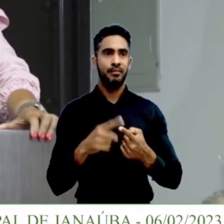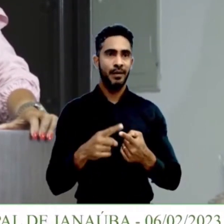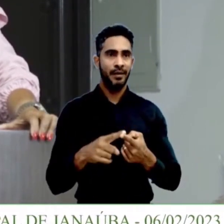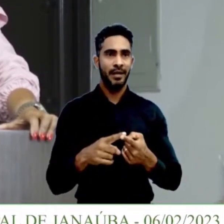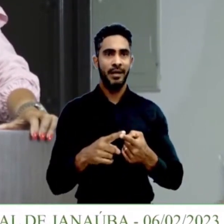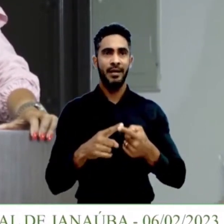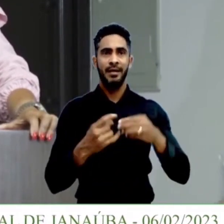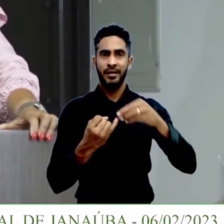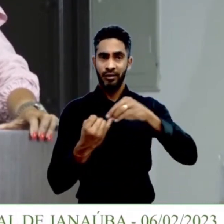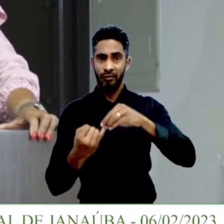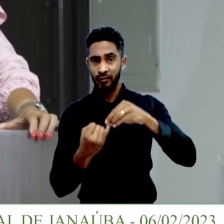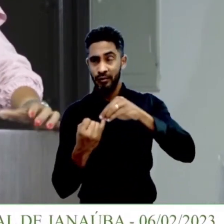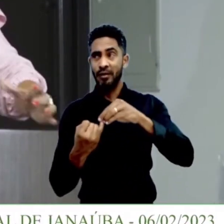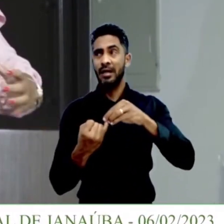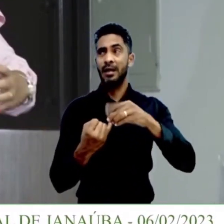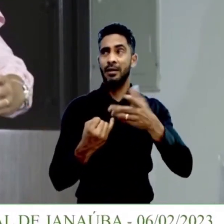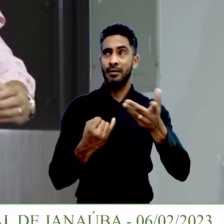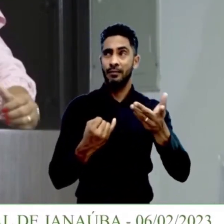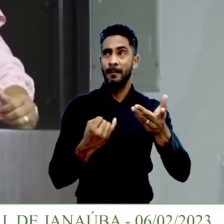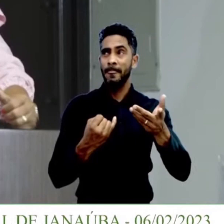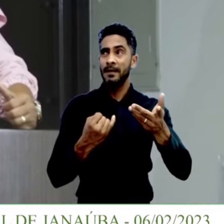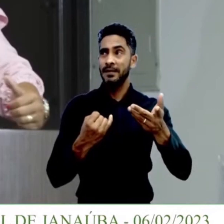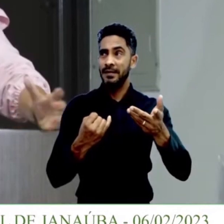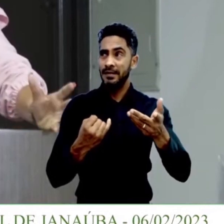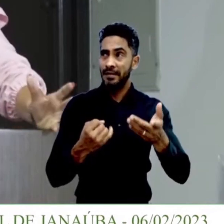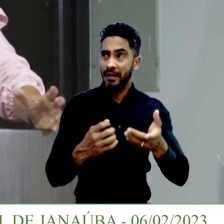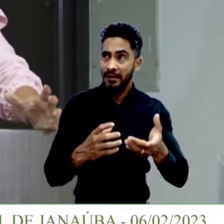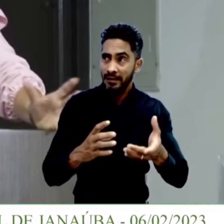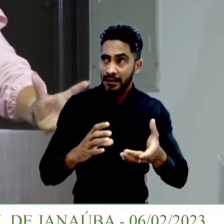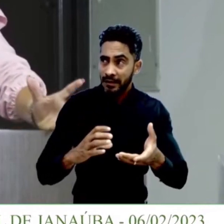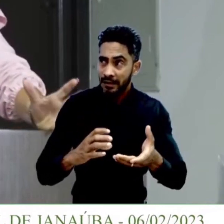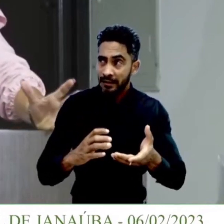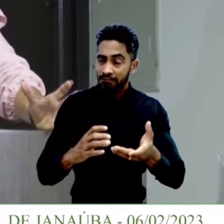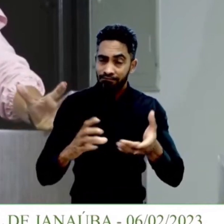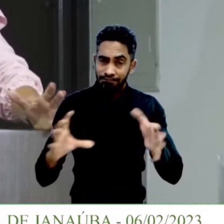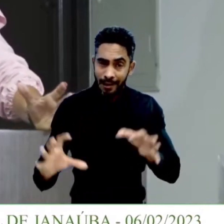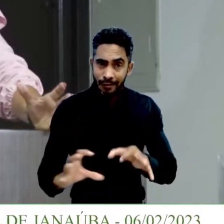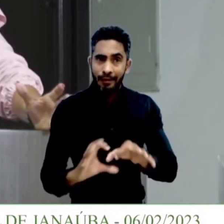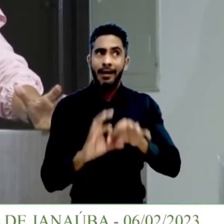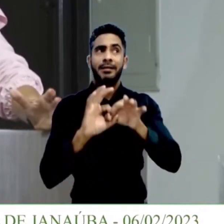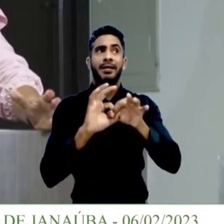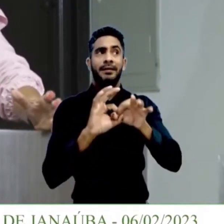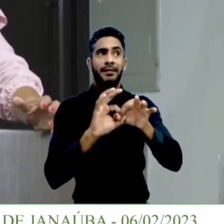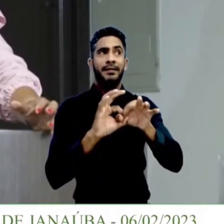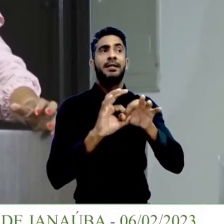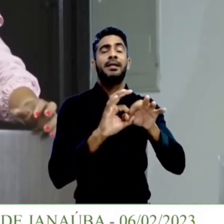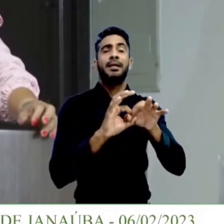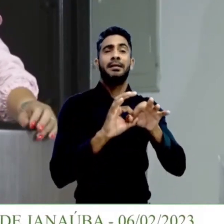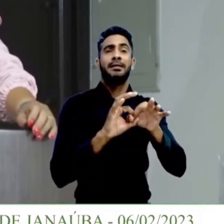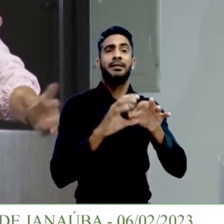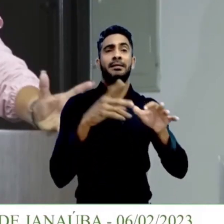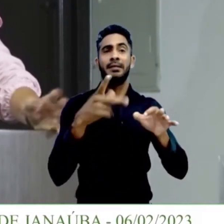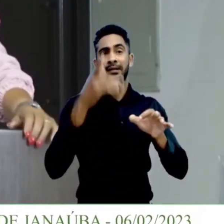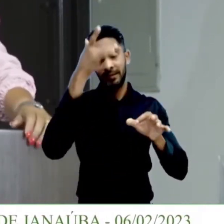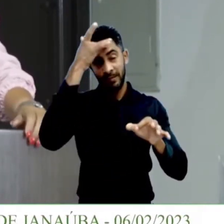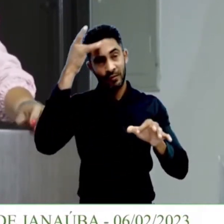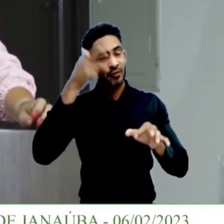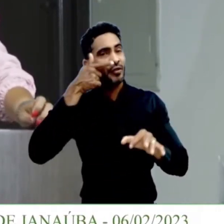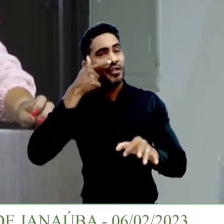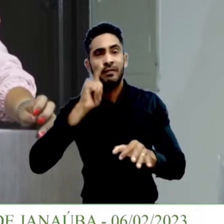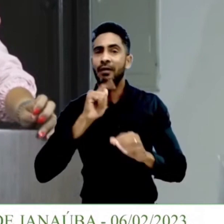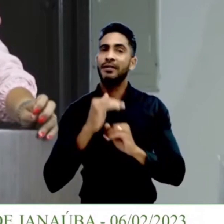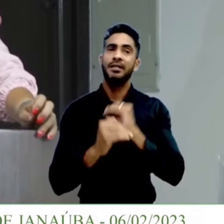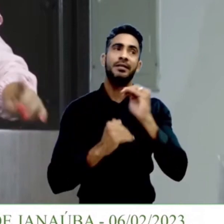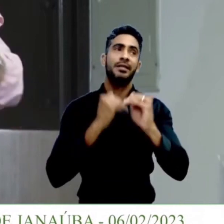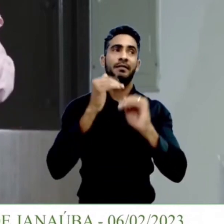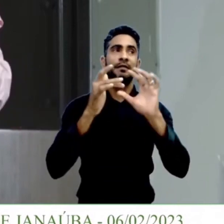forma institucional, sem dar as mãos, todos, fazer um elo, fazer uma corrente através desses elos, não vai conseguir desenvolver